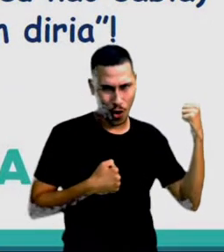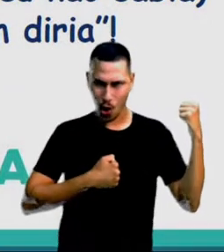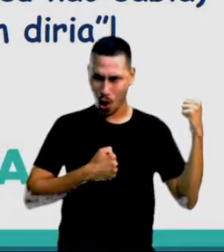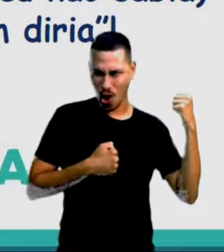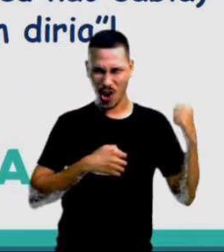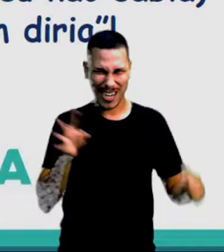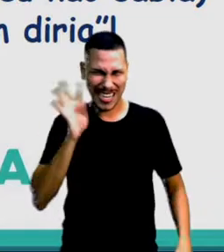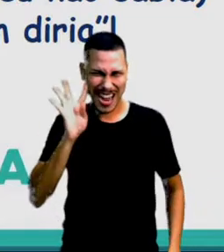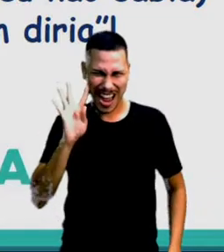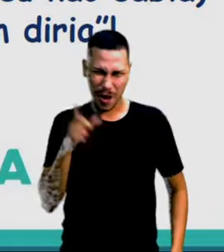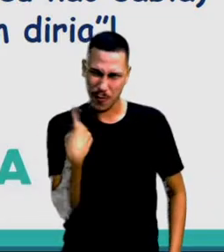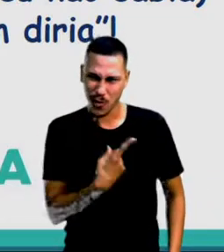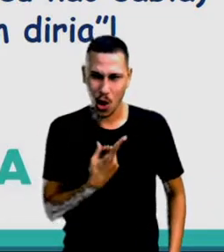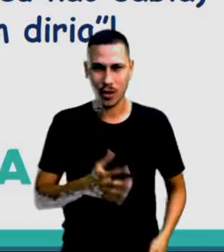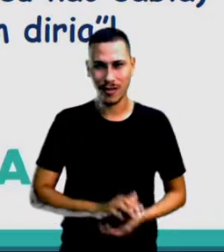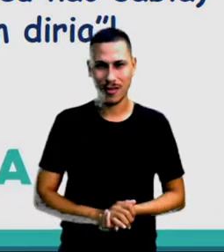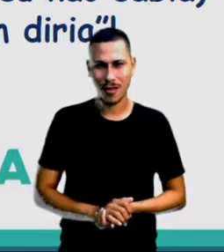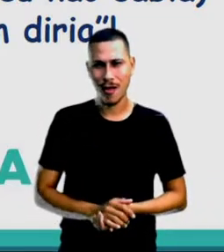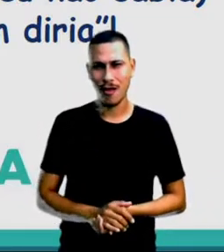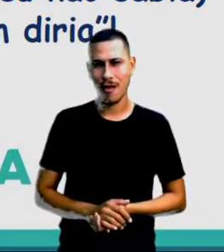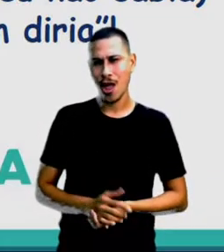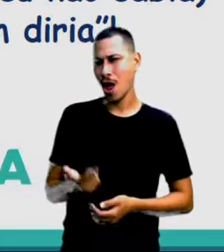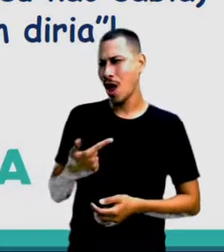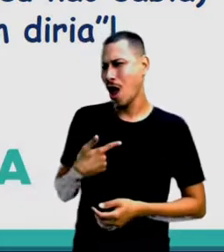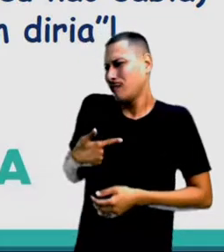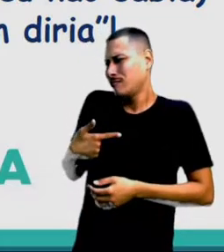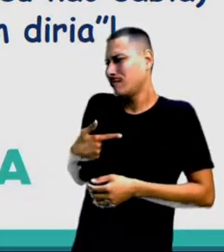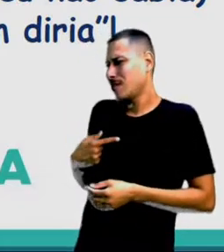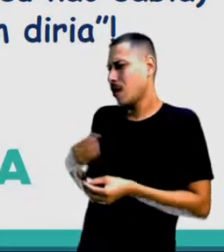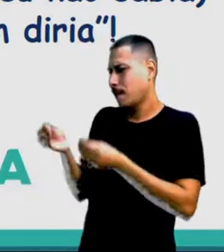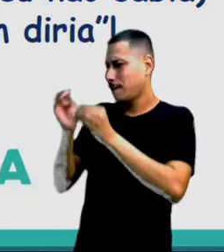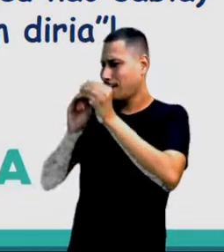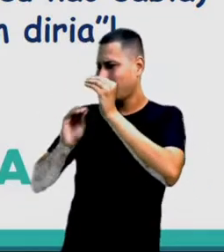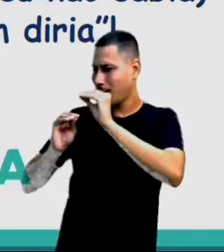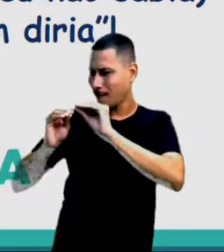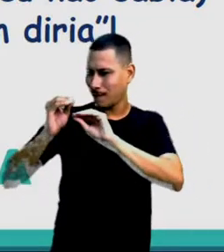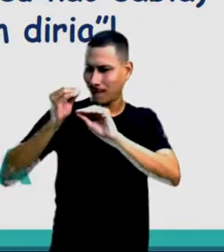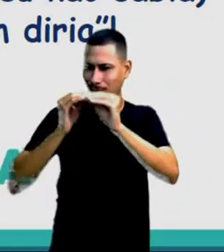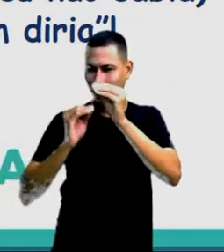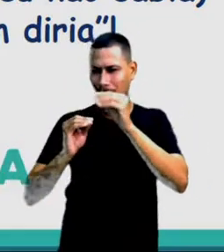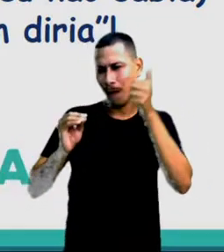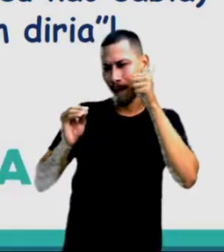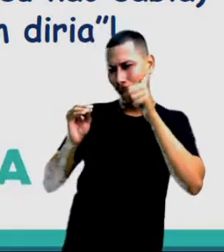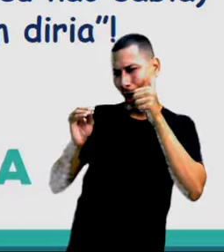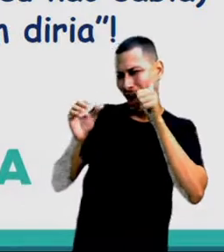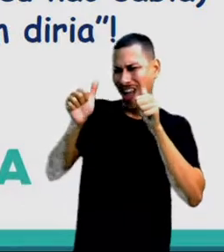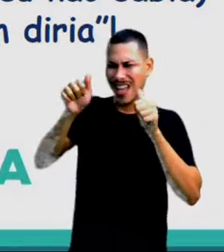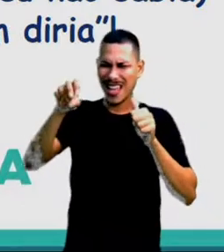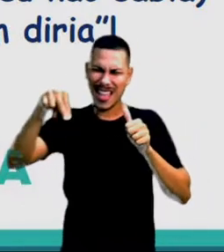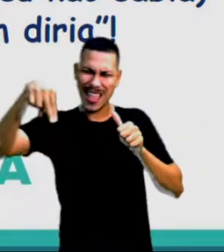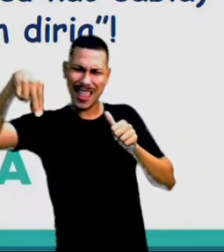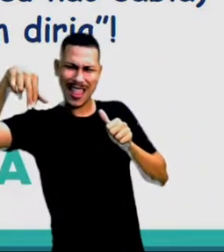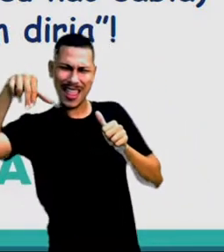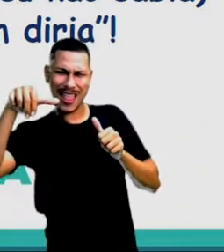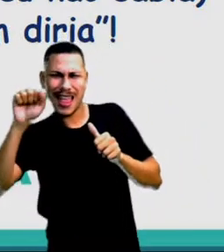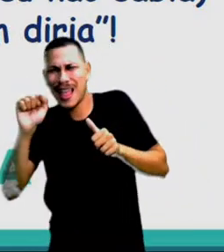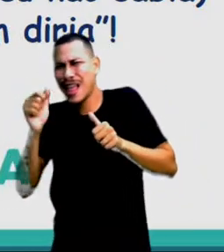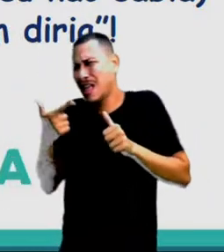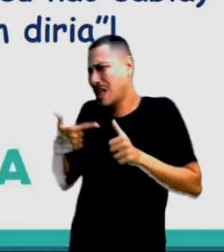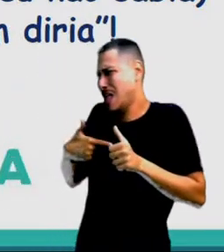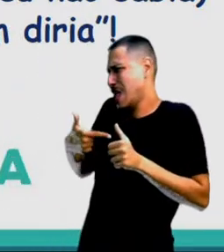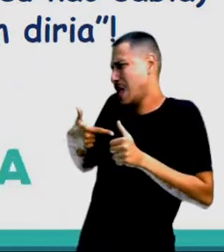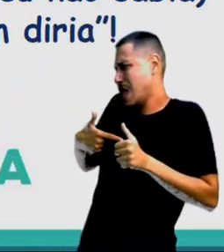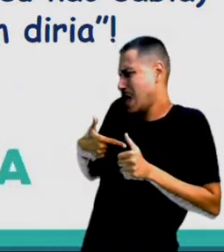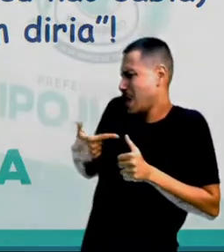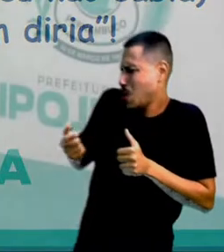gente e eu dei um beijo dei um beijo eu beijei Ana Maria por causa disso eu quase entrava